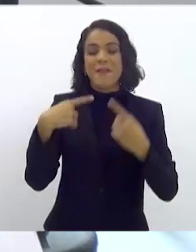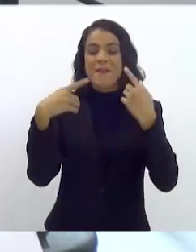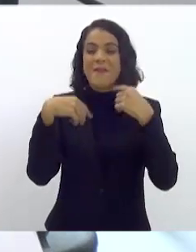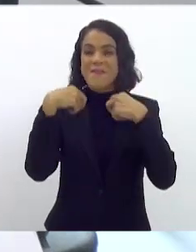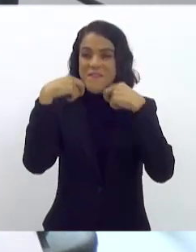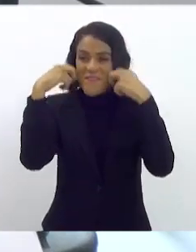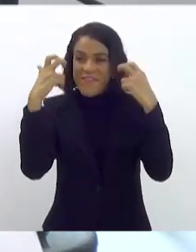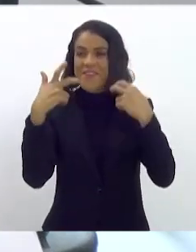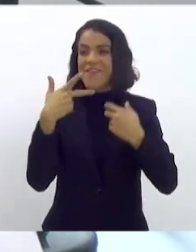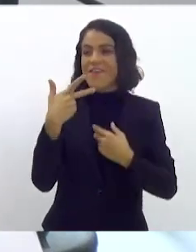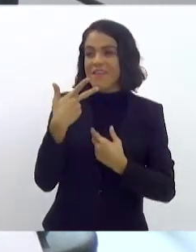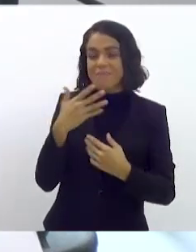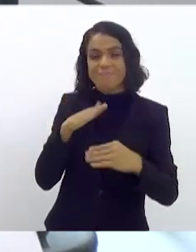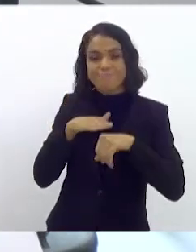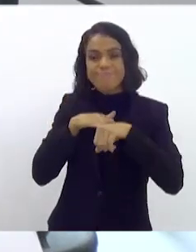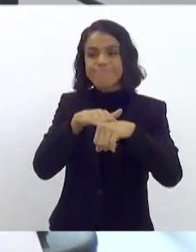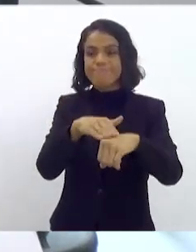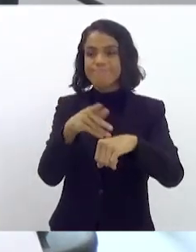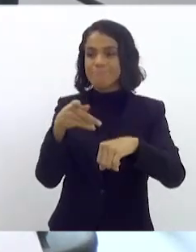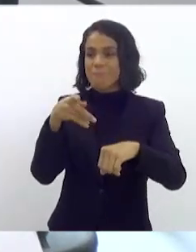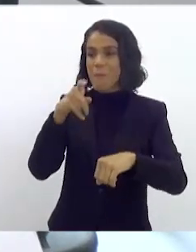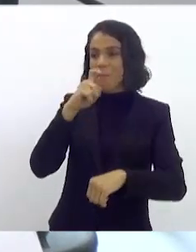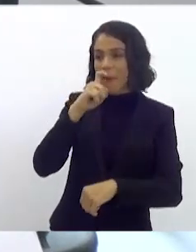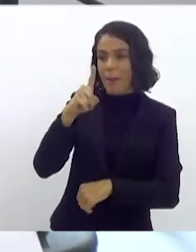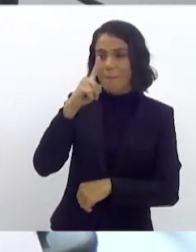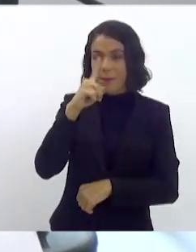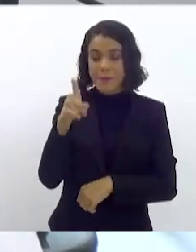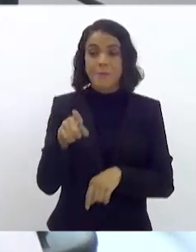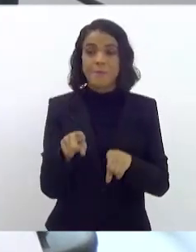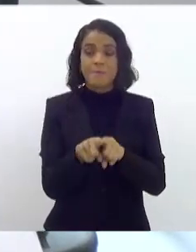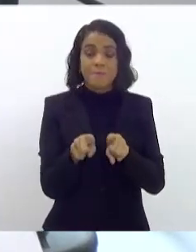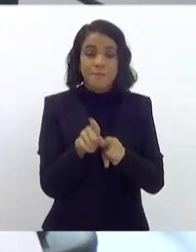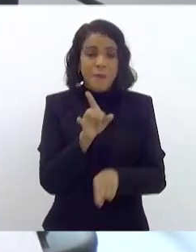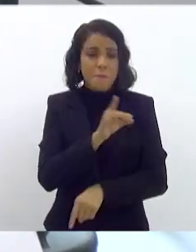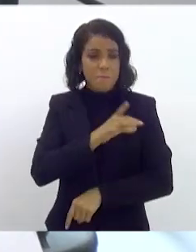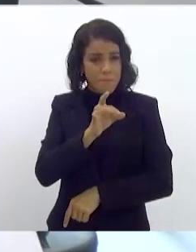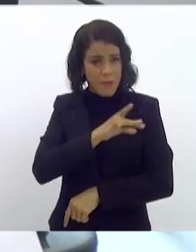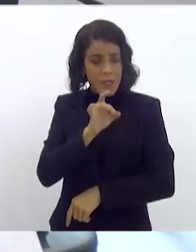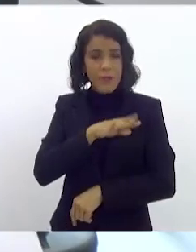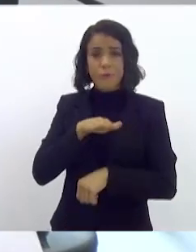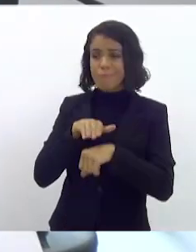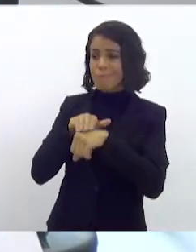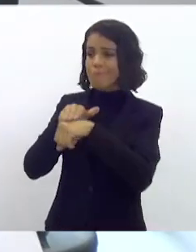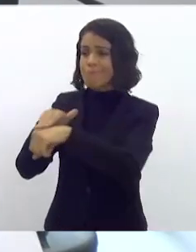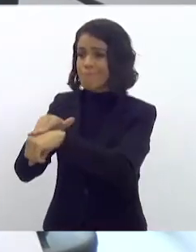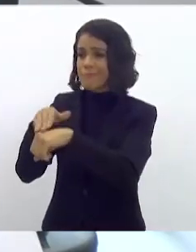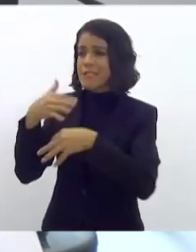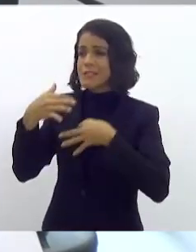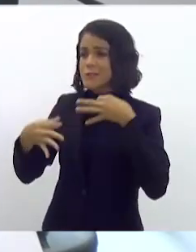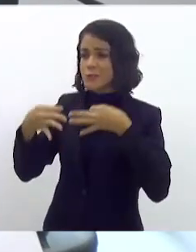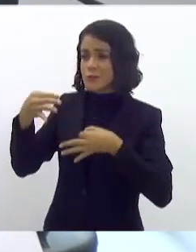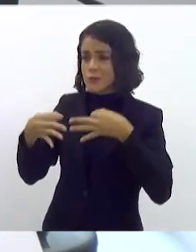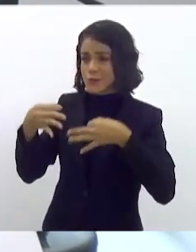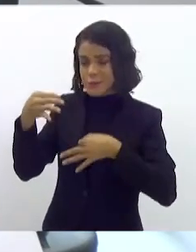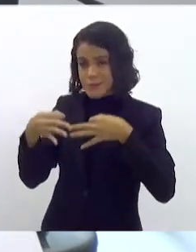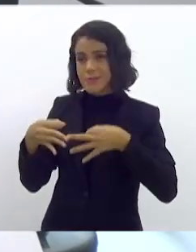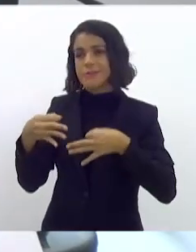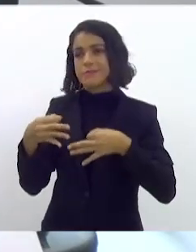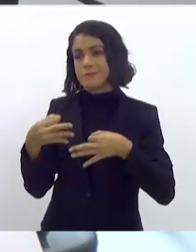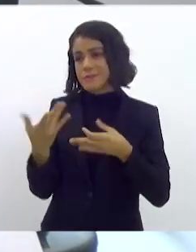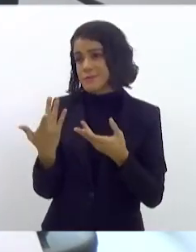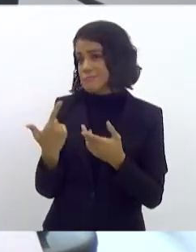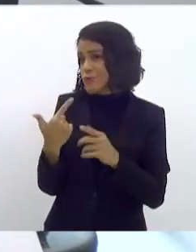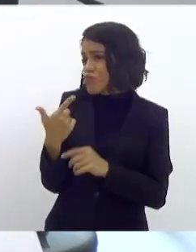pais, com medo de alguma represália, tem medo de chegar até a justiça sem